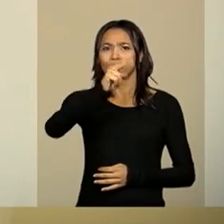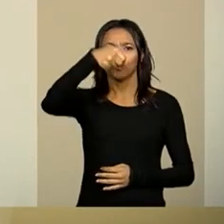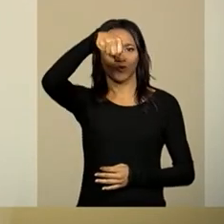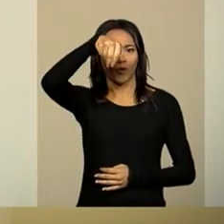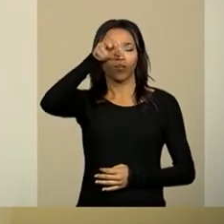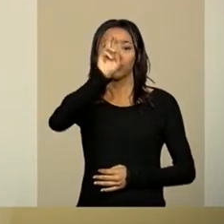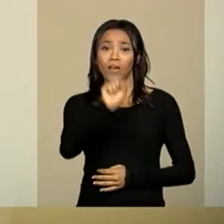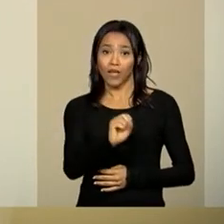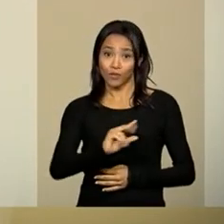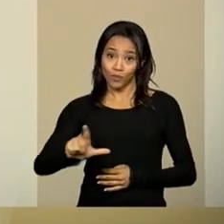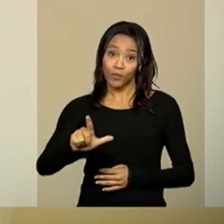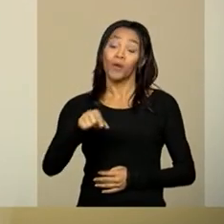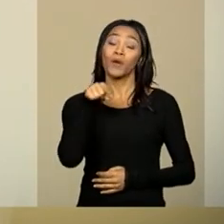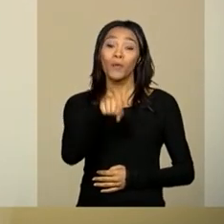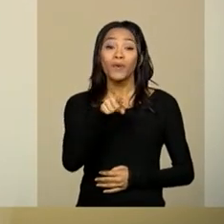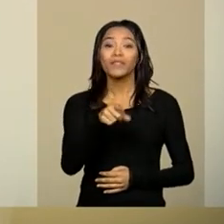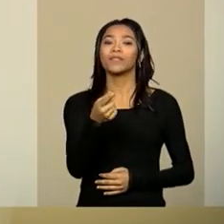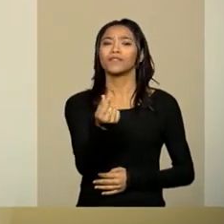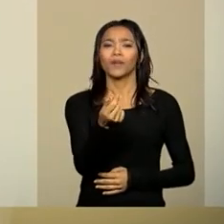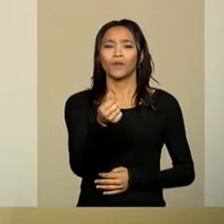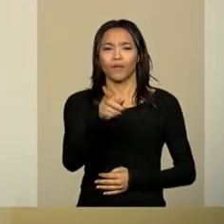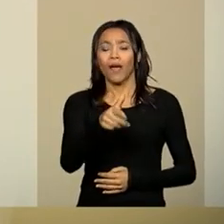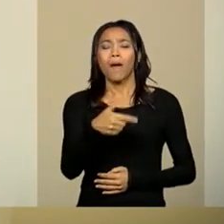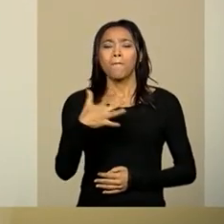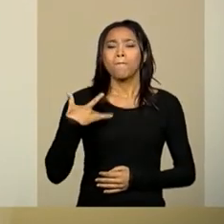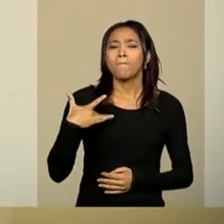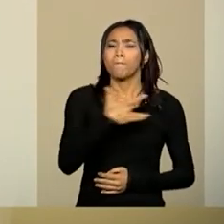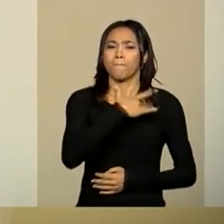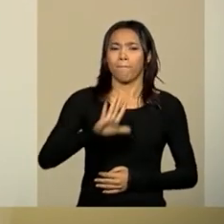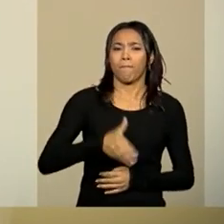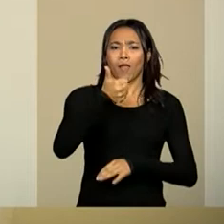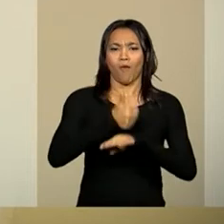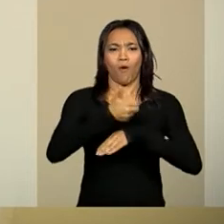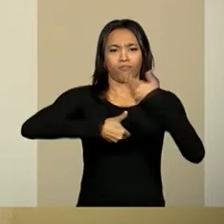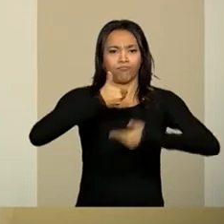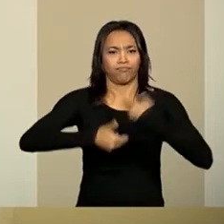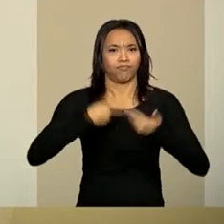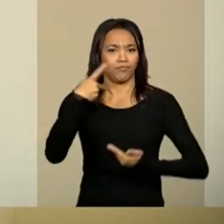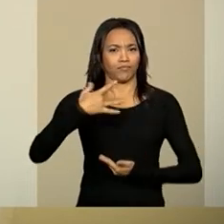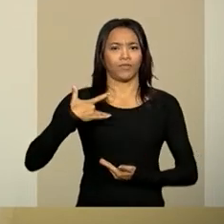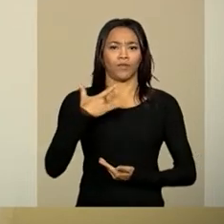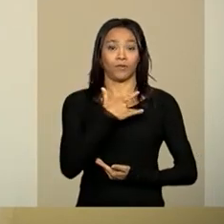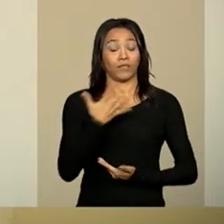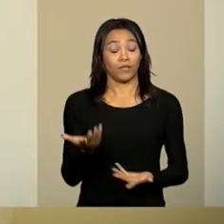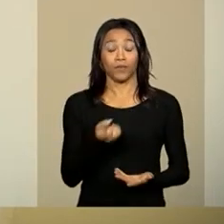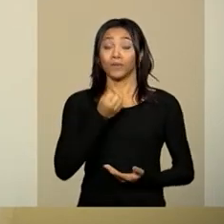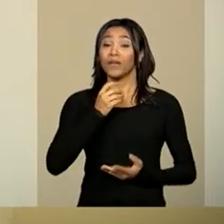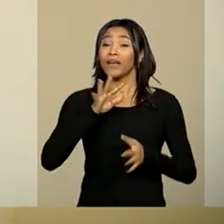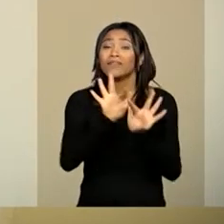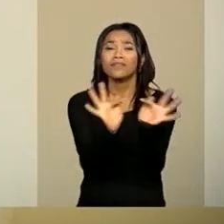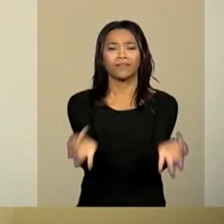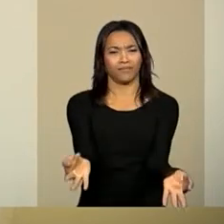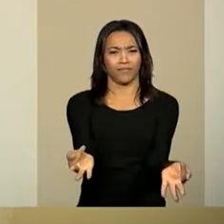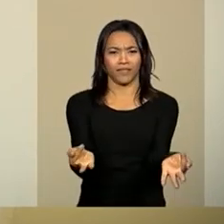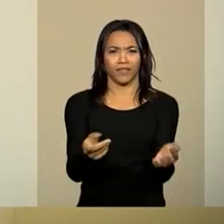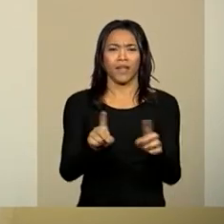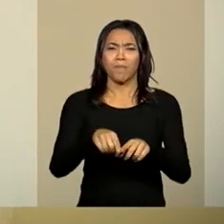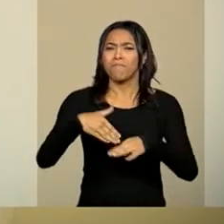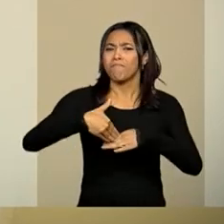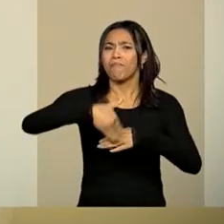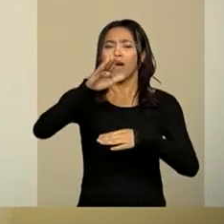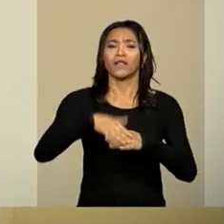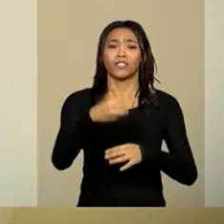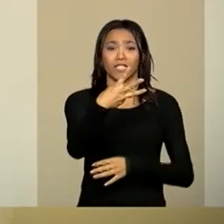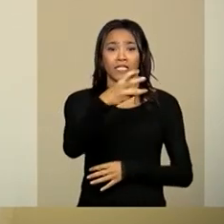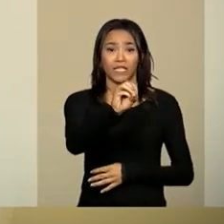que com saúde não tem preço passar a cuidar muito melhor da sua saúde e sabe Lucian é muito simples são